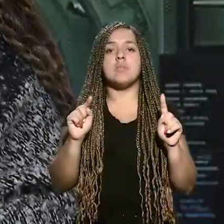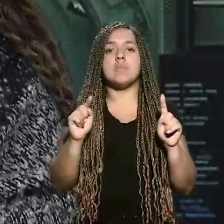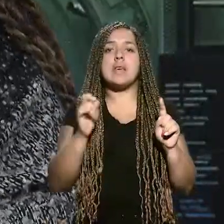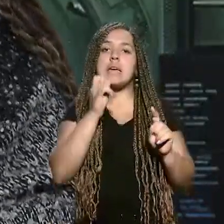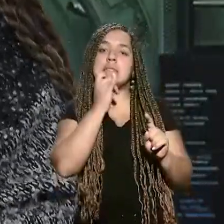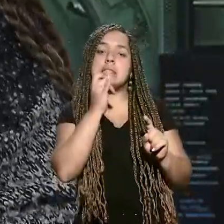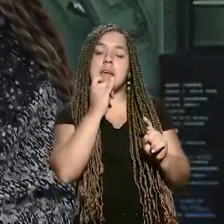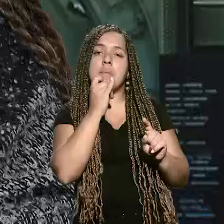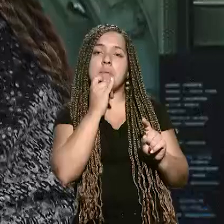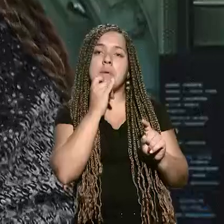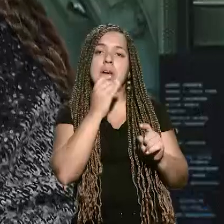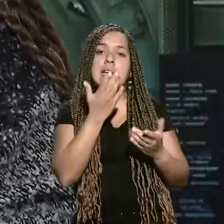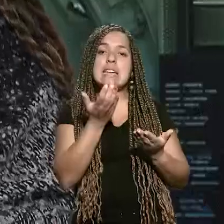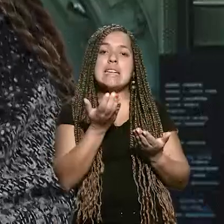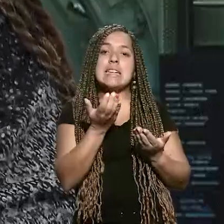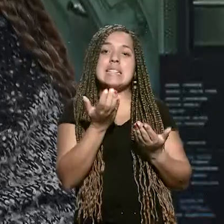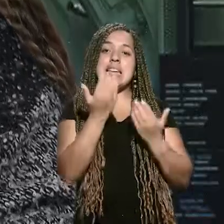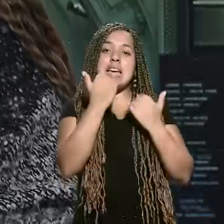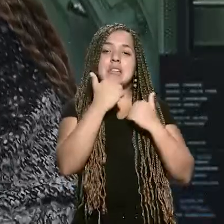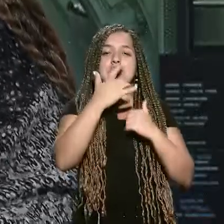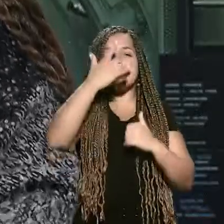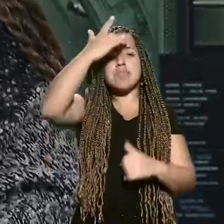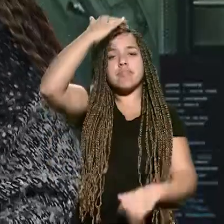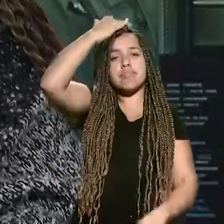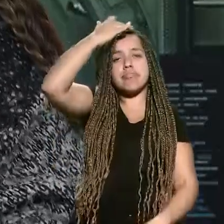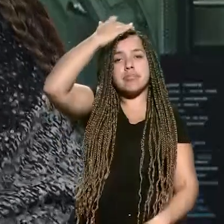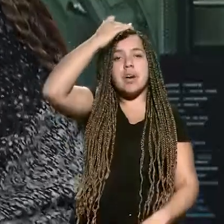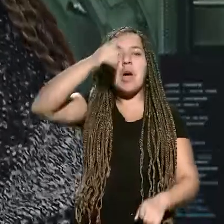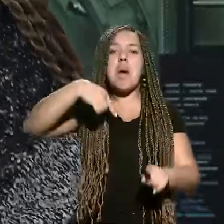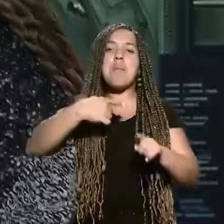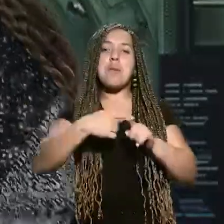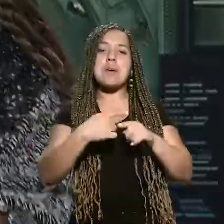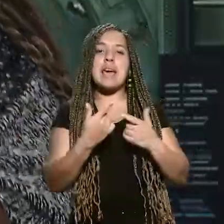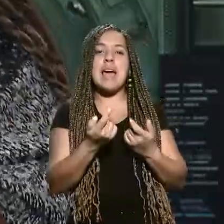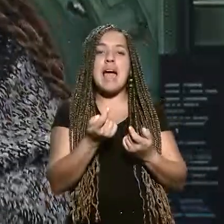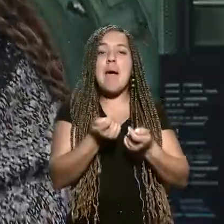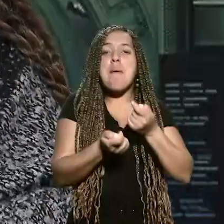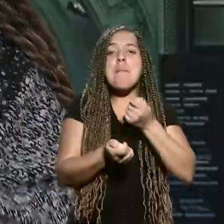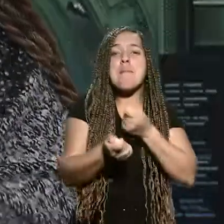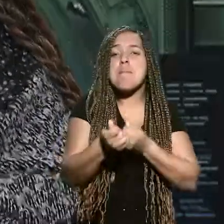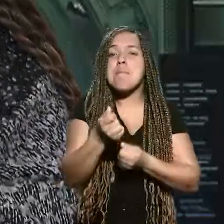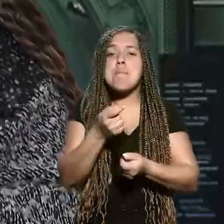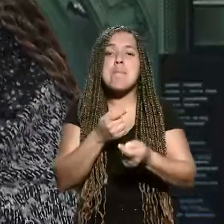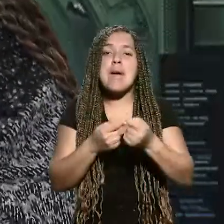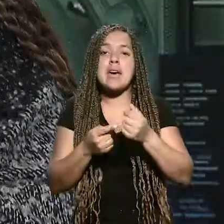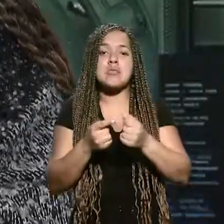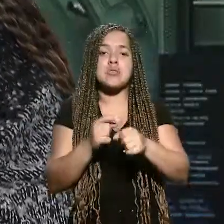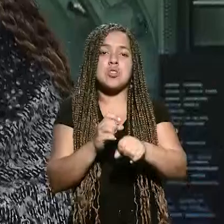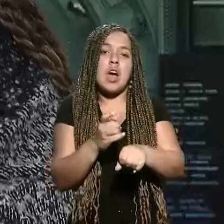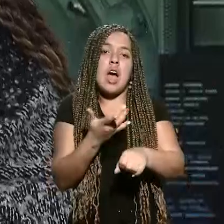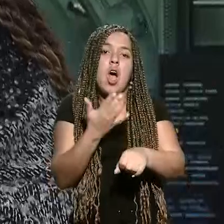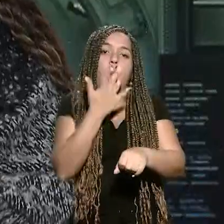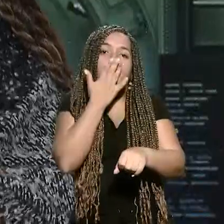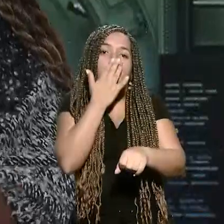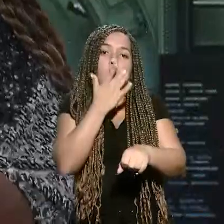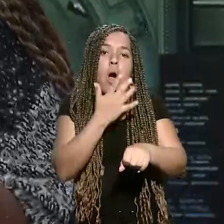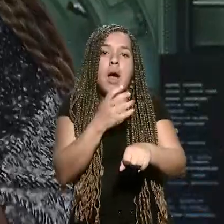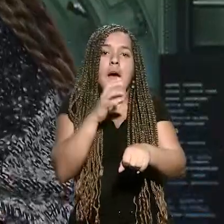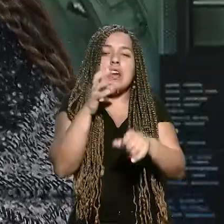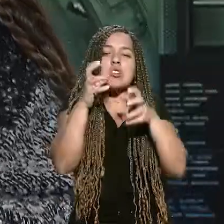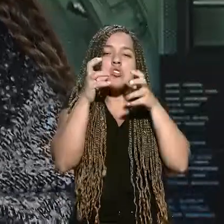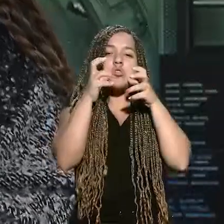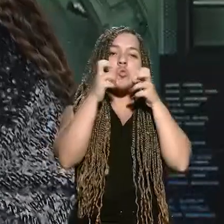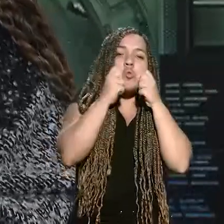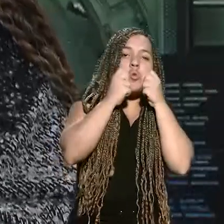mas com o que a gente chama de passabilidade, uma menos melanina, um cabelo menos crespo, né? Ela